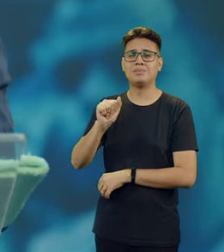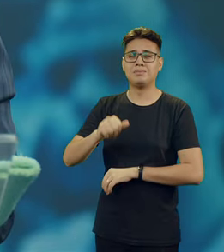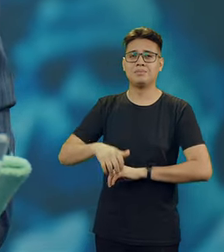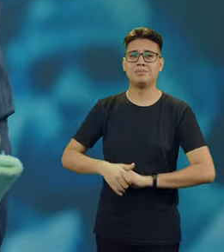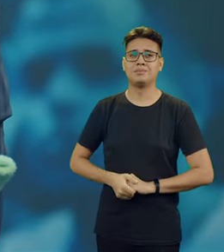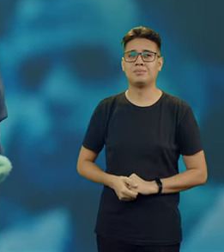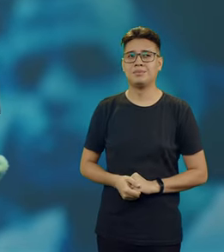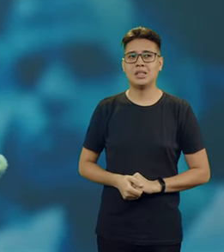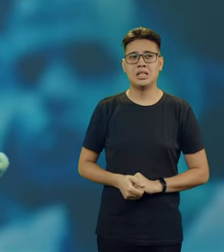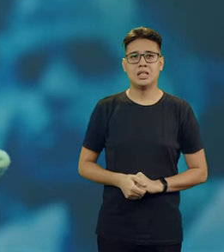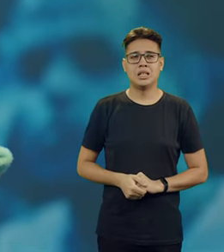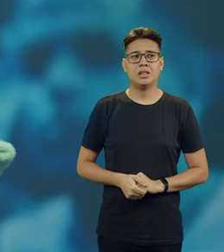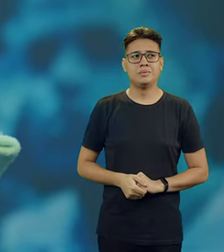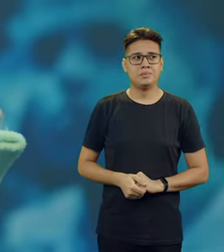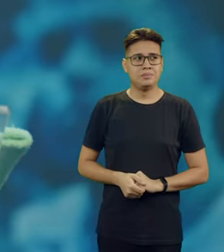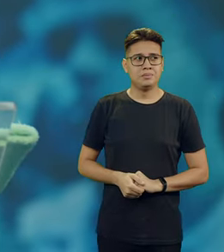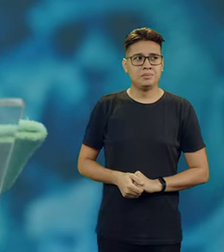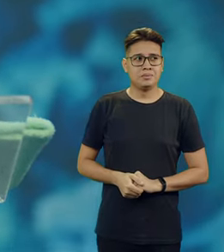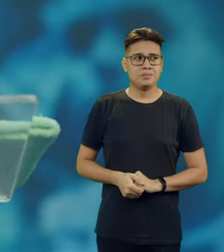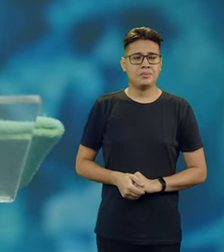ele, em uma época